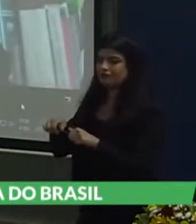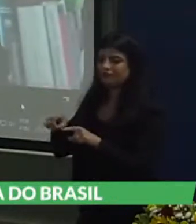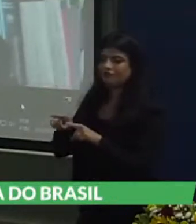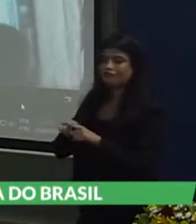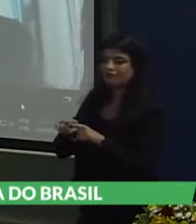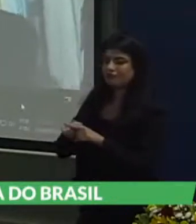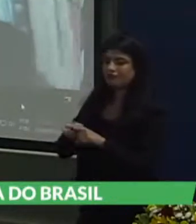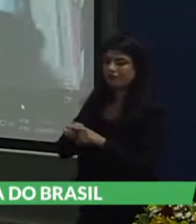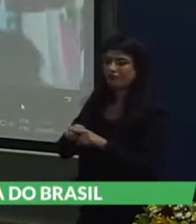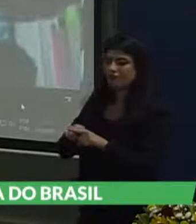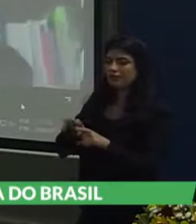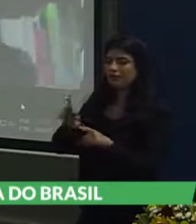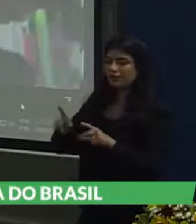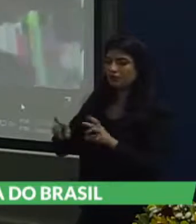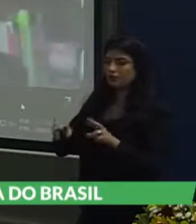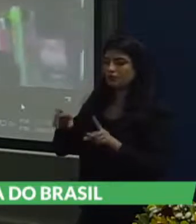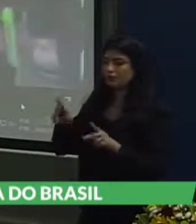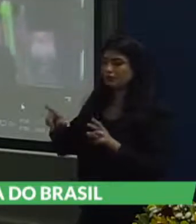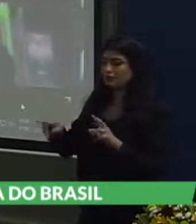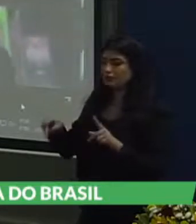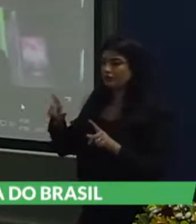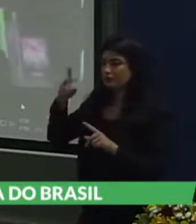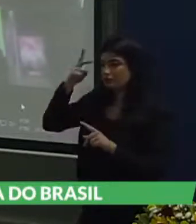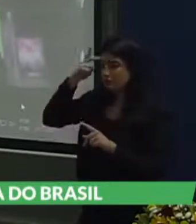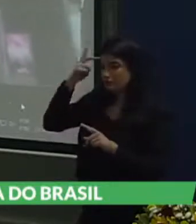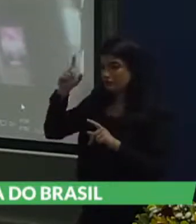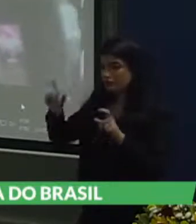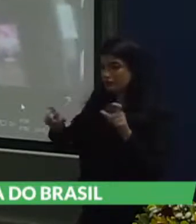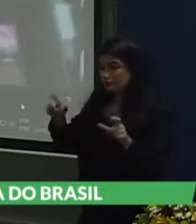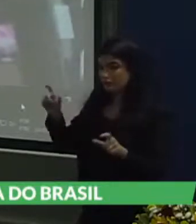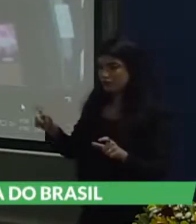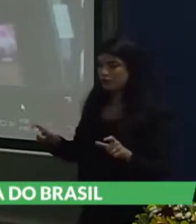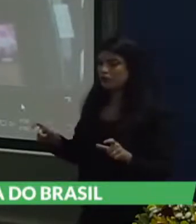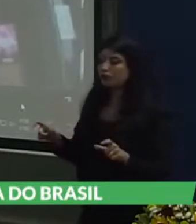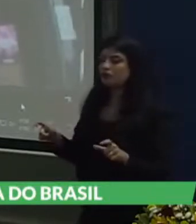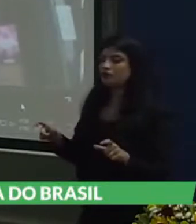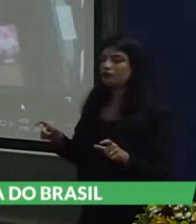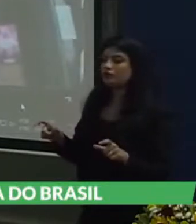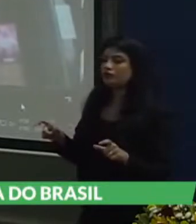disseminou para diferentes populações.